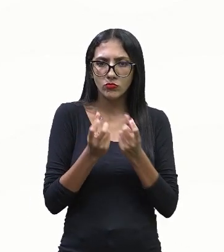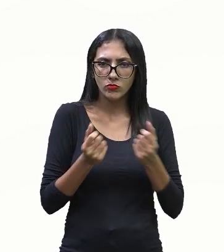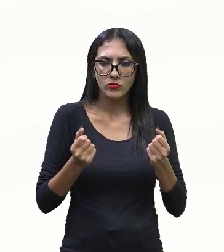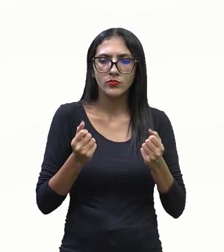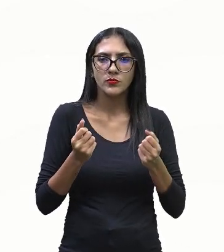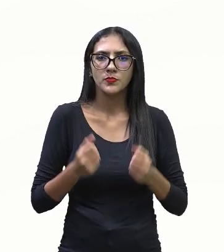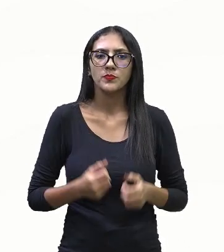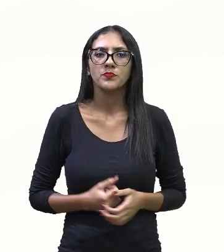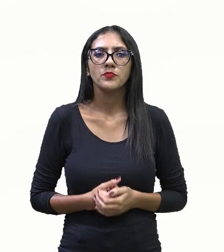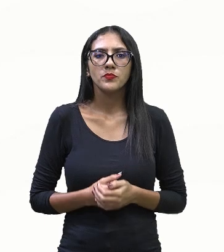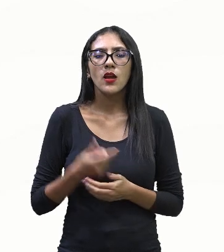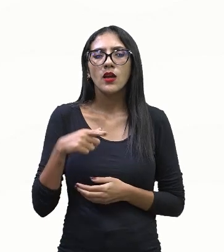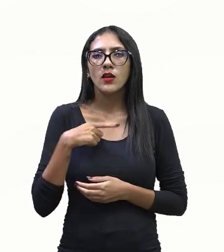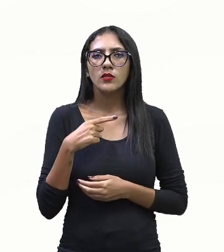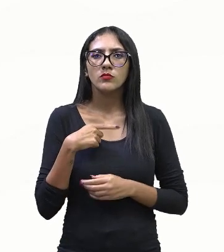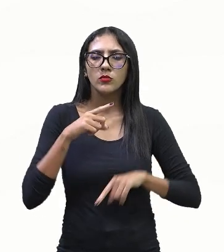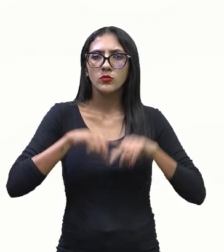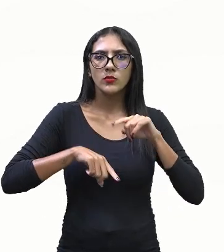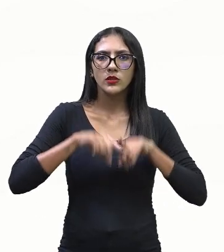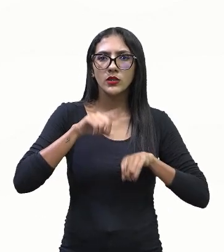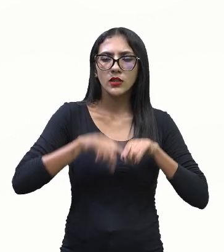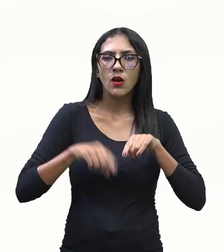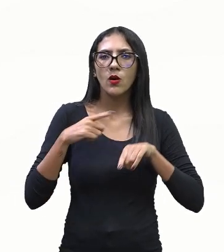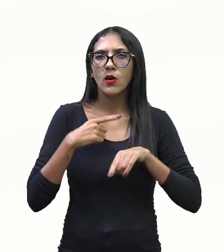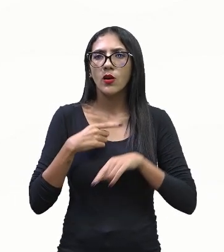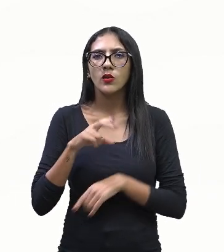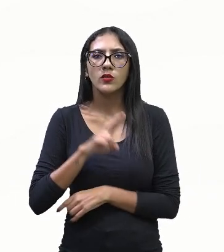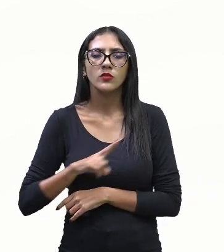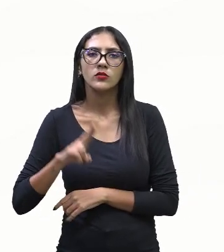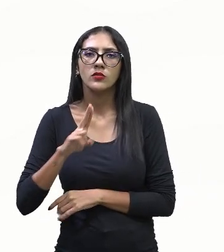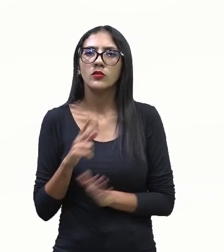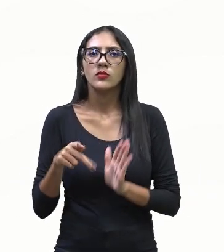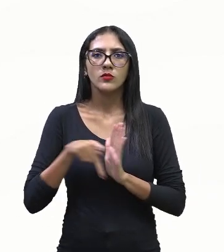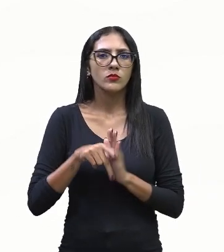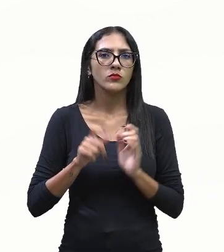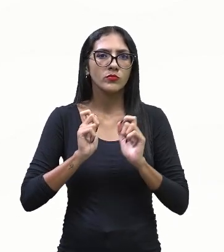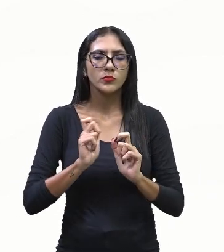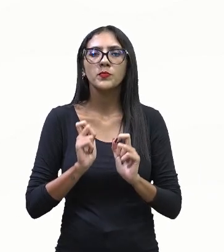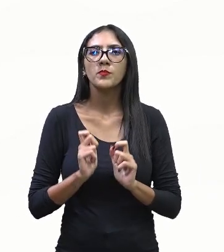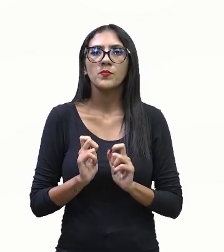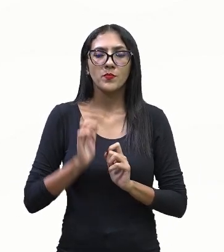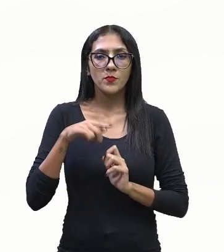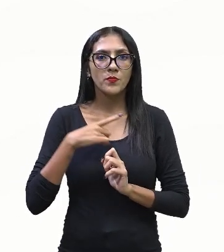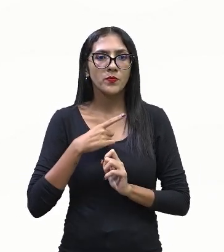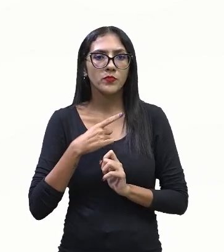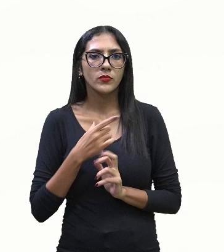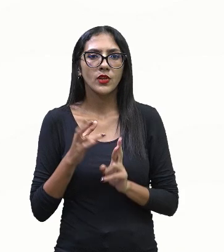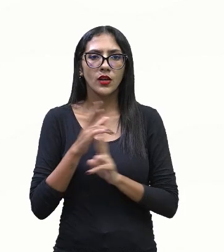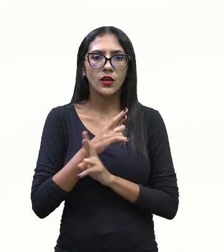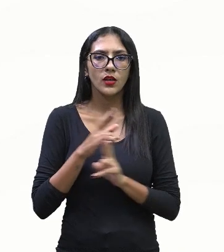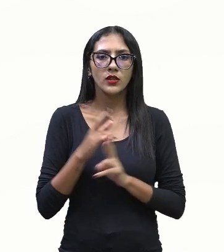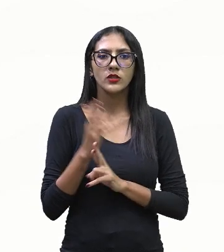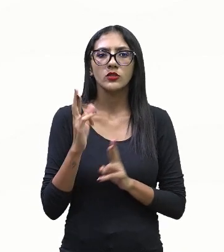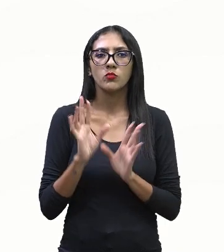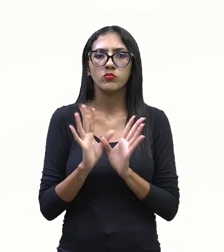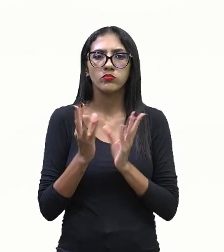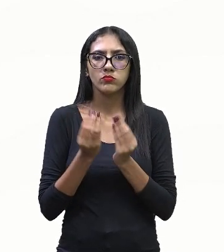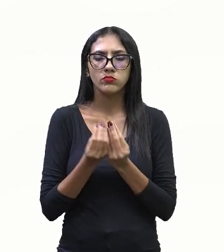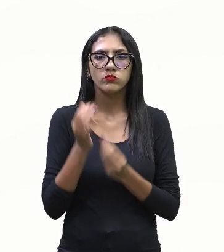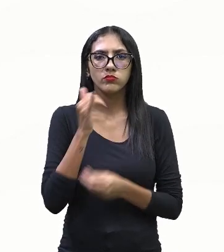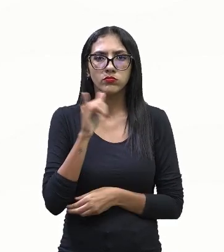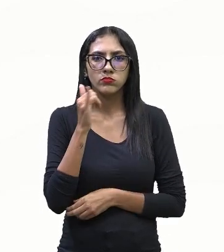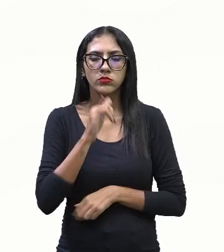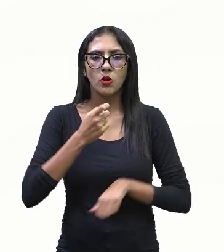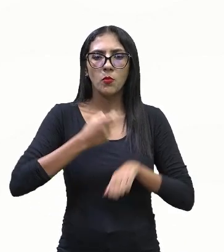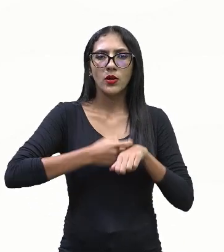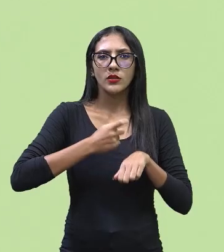chama. É aquele eletrólito que passou por fusão, ou seja, é aquele eletrólito, né, em que o